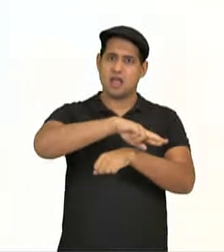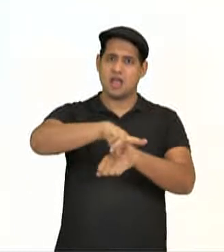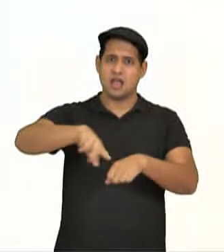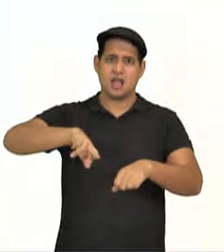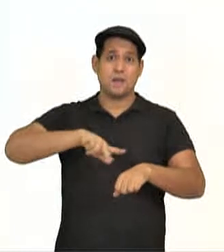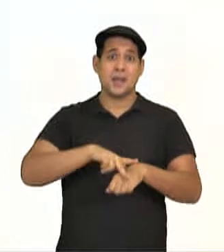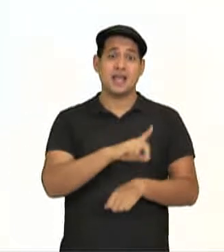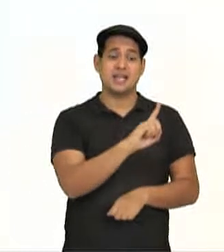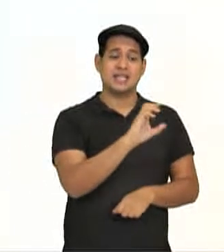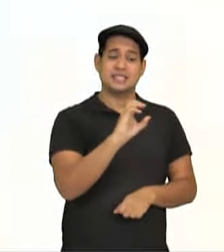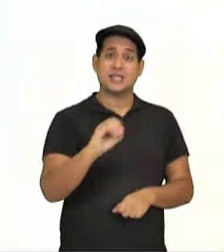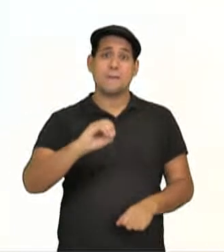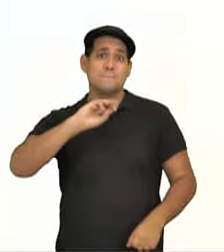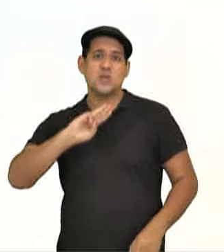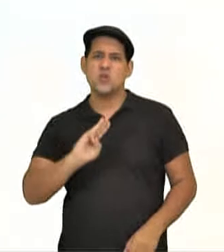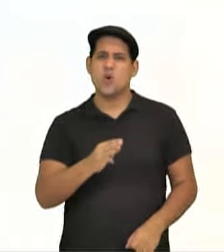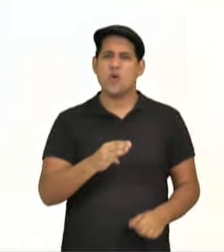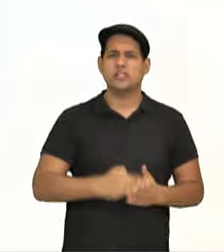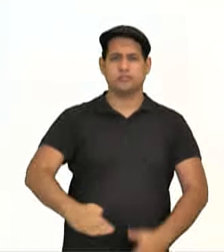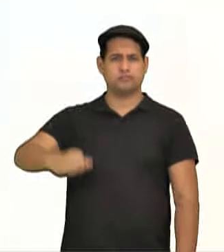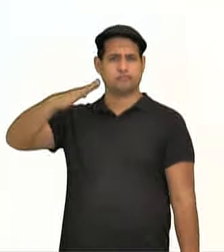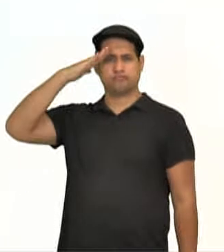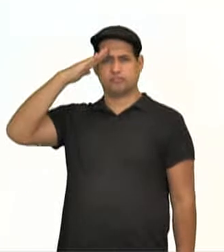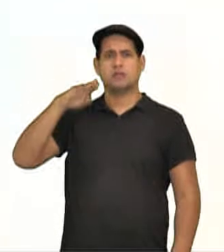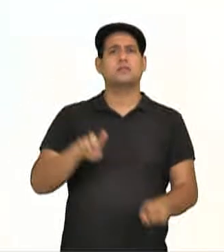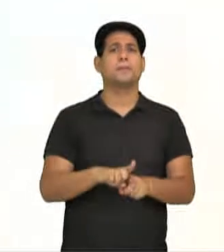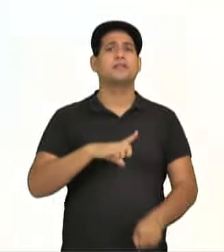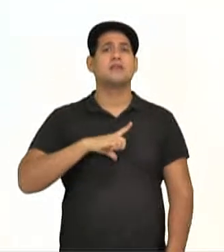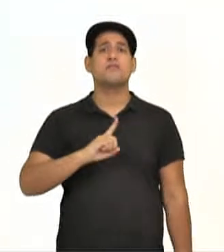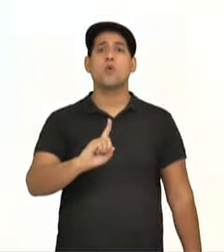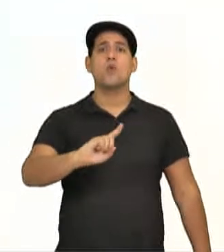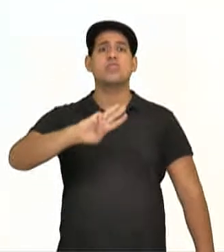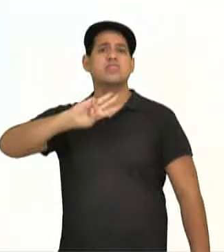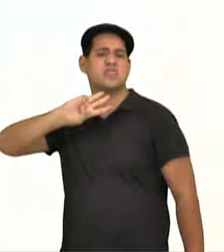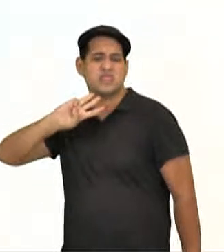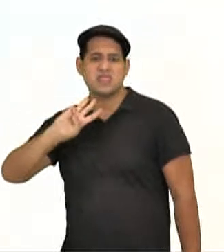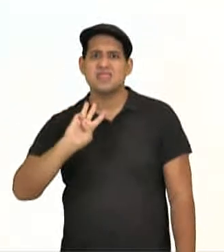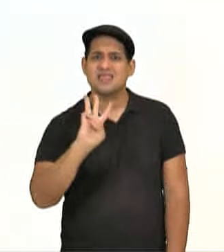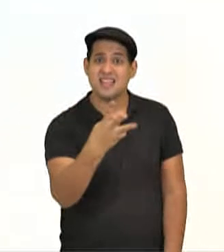100 milhões de soldados e teve um custo de cerca de $1 trilhão.